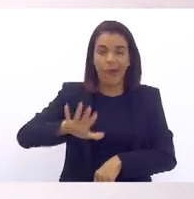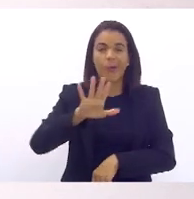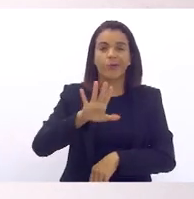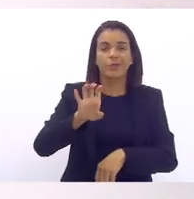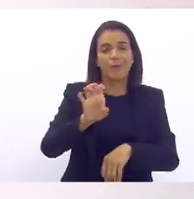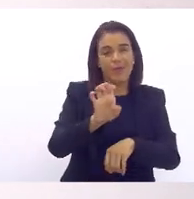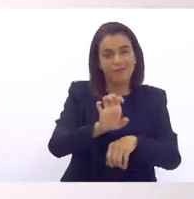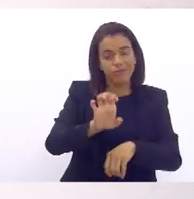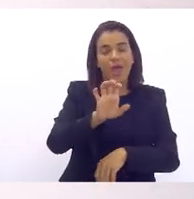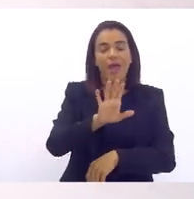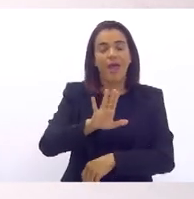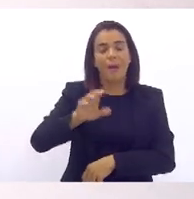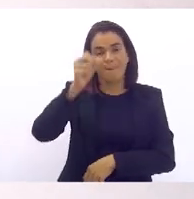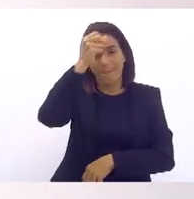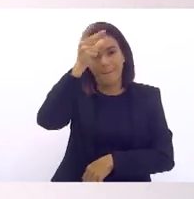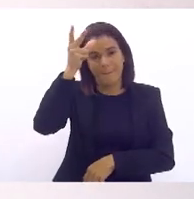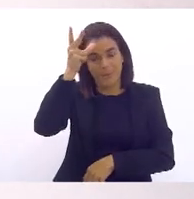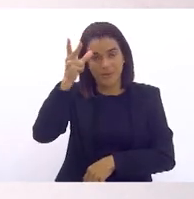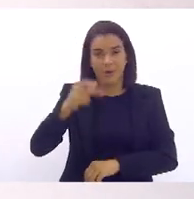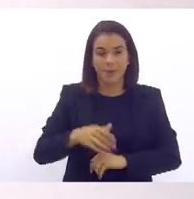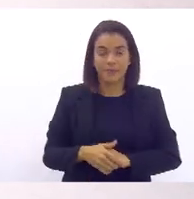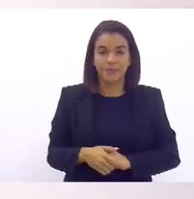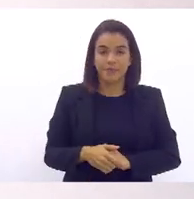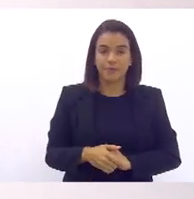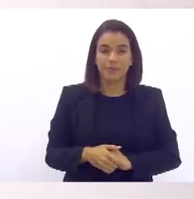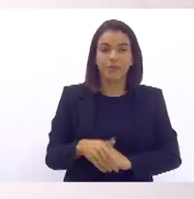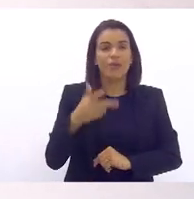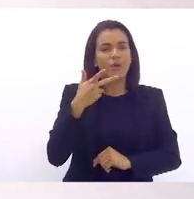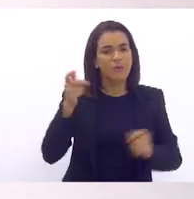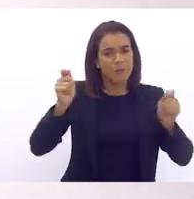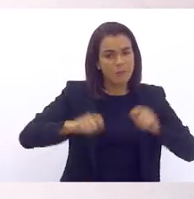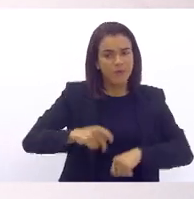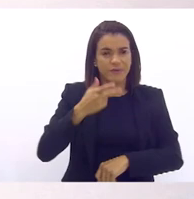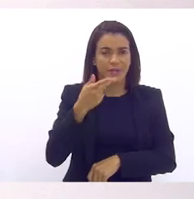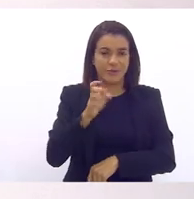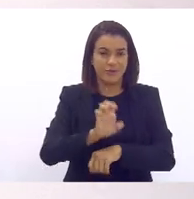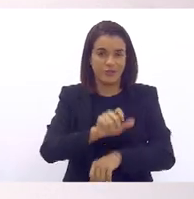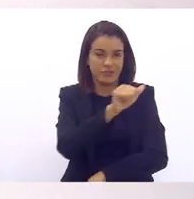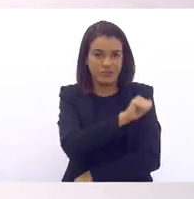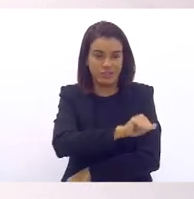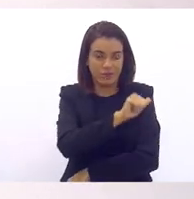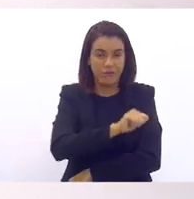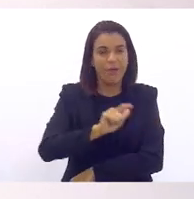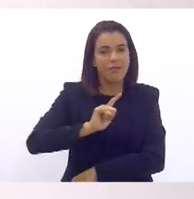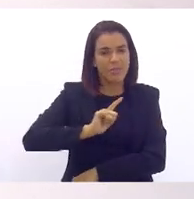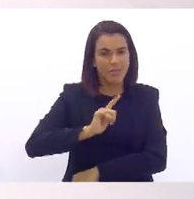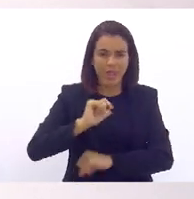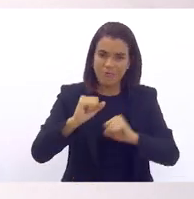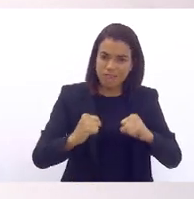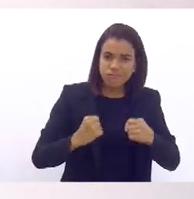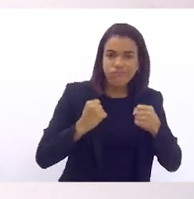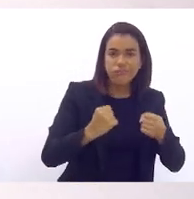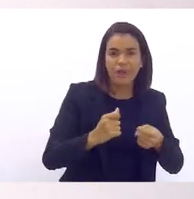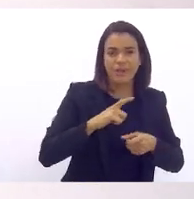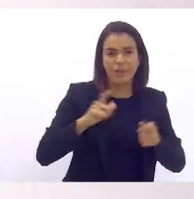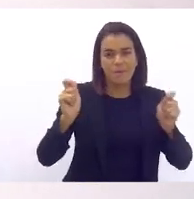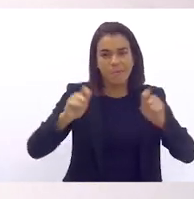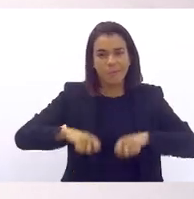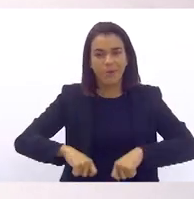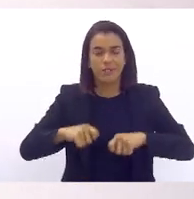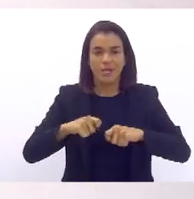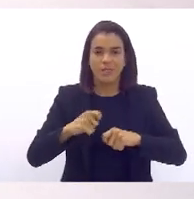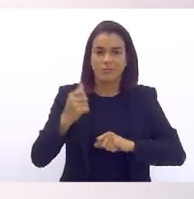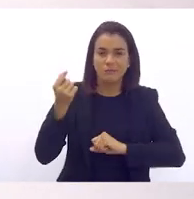eh e eu diria que o o Estado do Rio de Janeiro tem força tem potência para